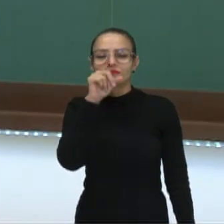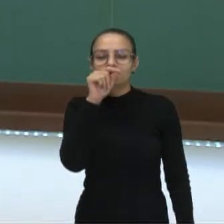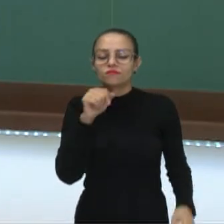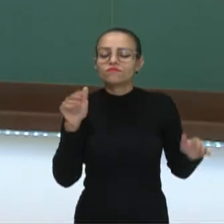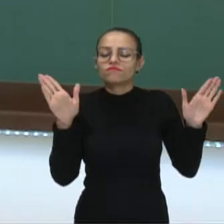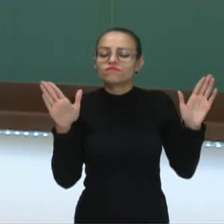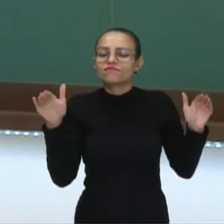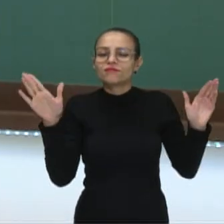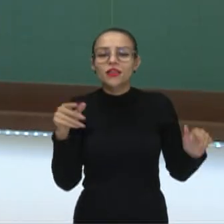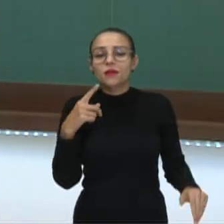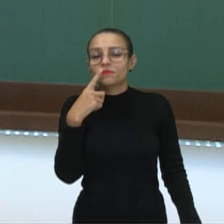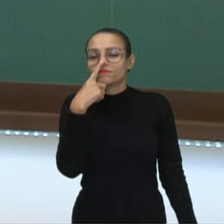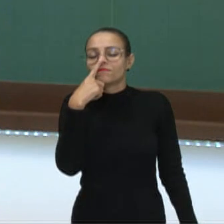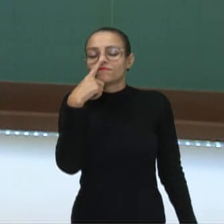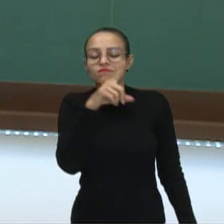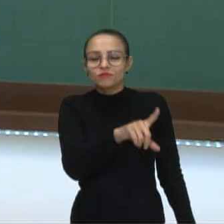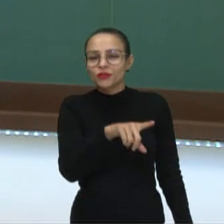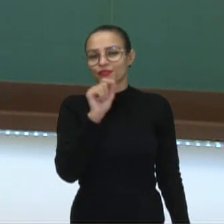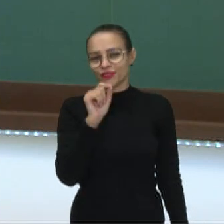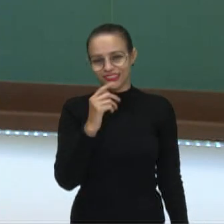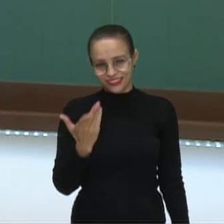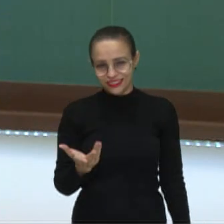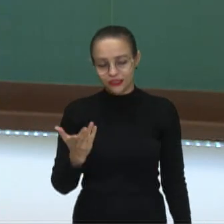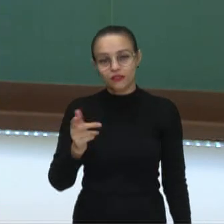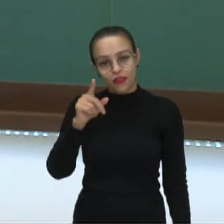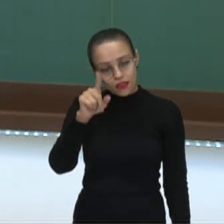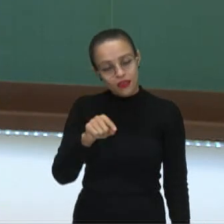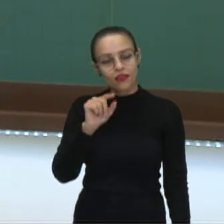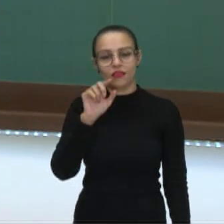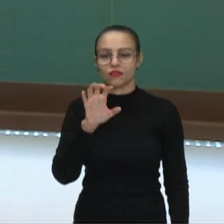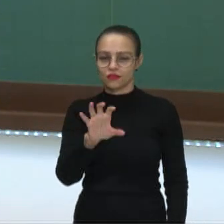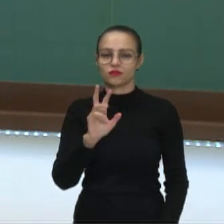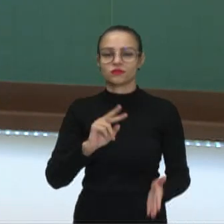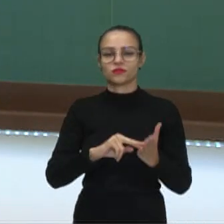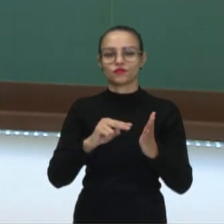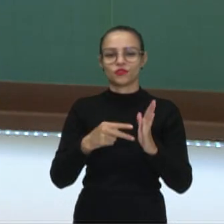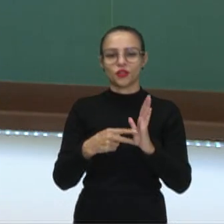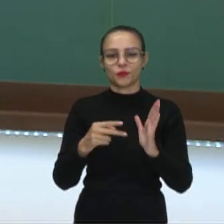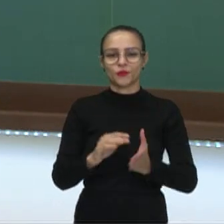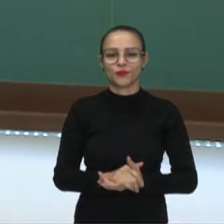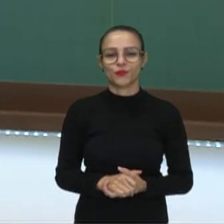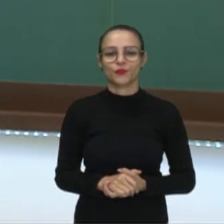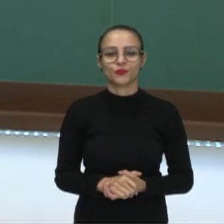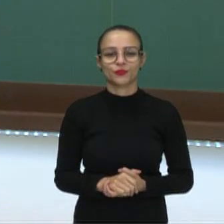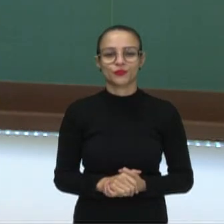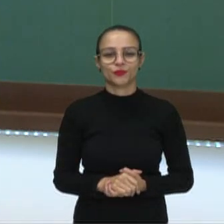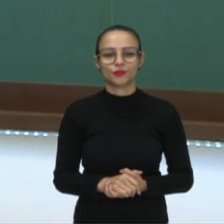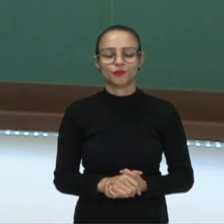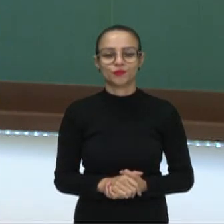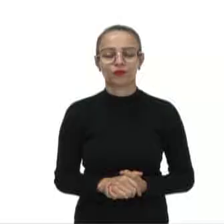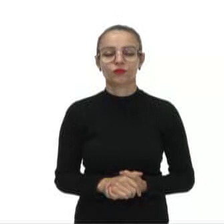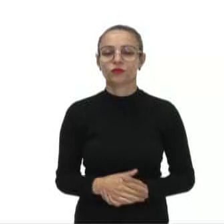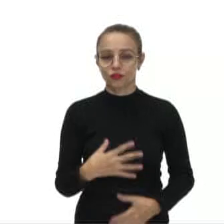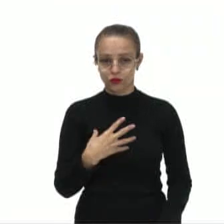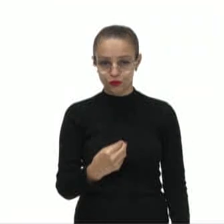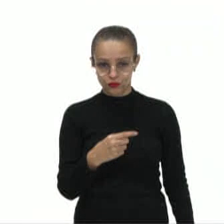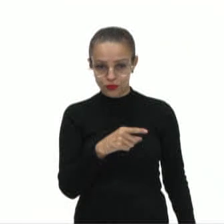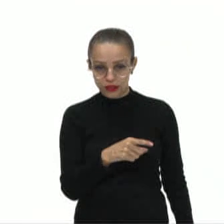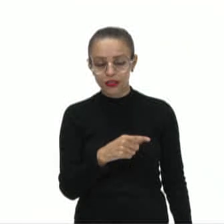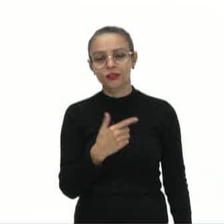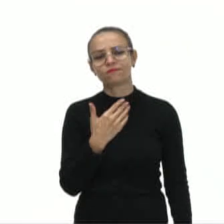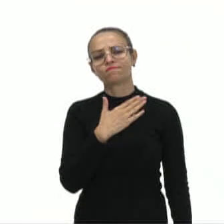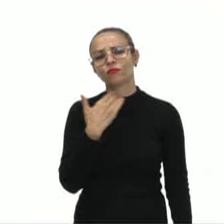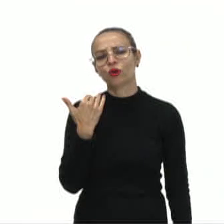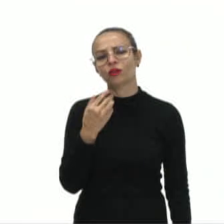pomba preferida, né? Então, esse que é o efeito produzido. O filho que veio a morrer aos